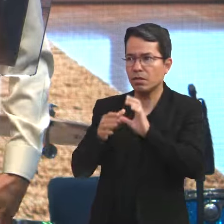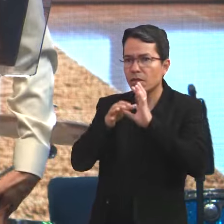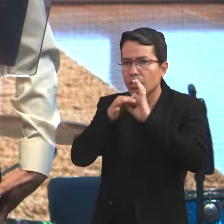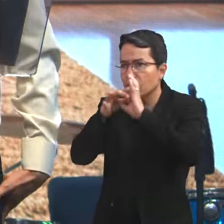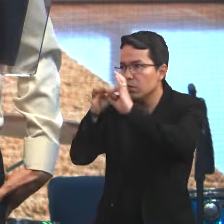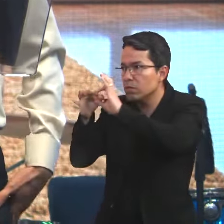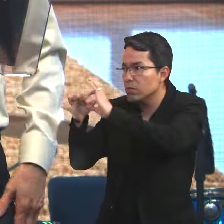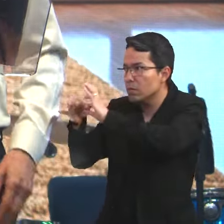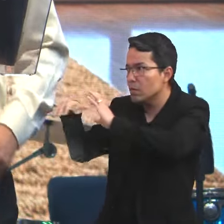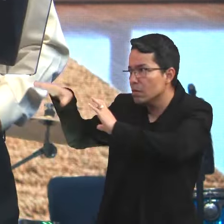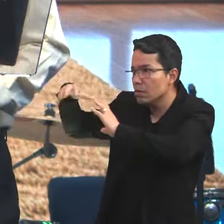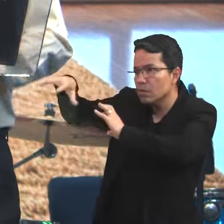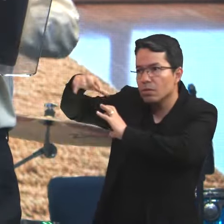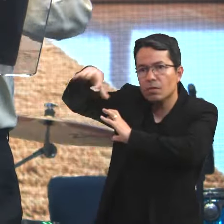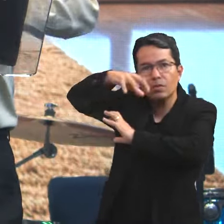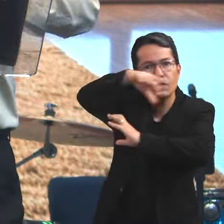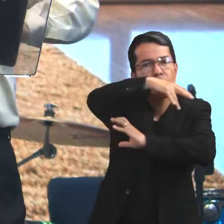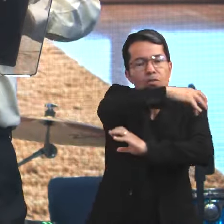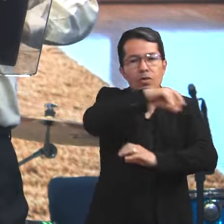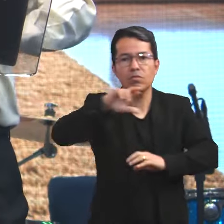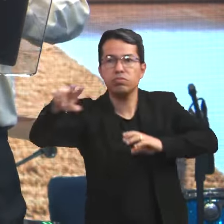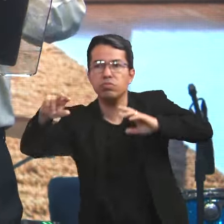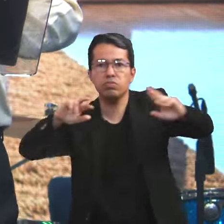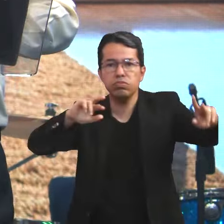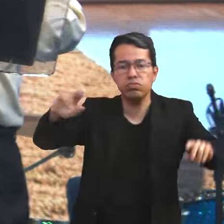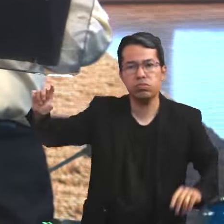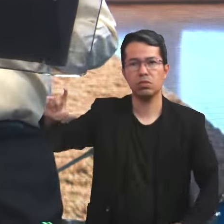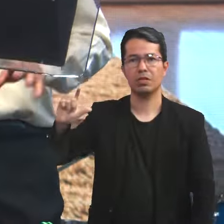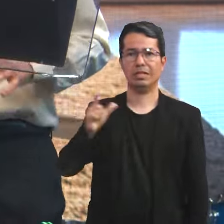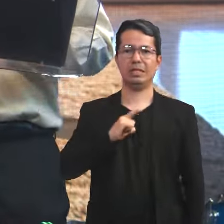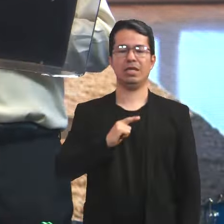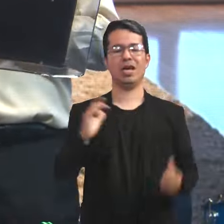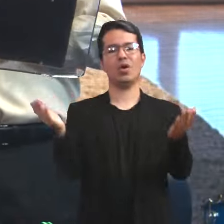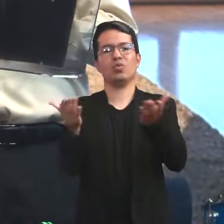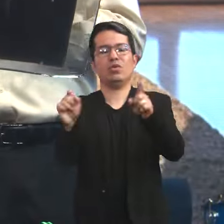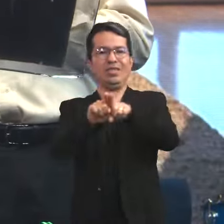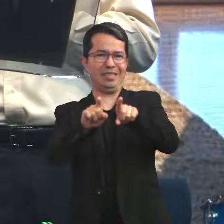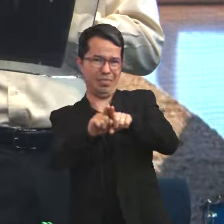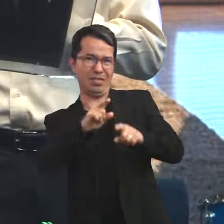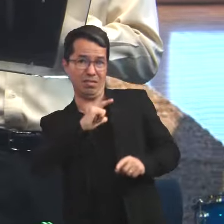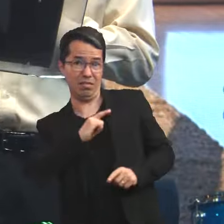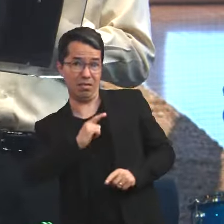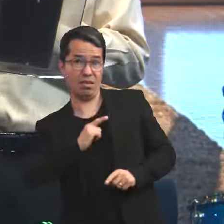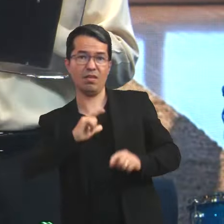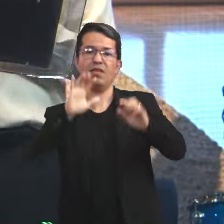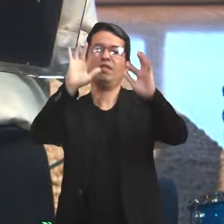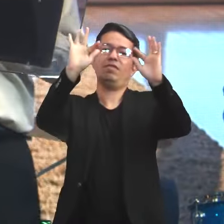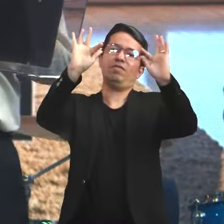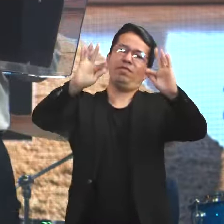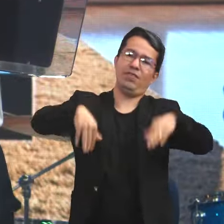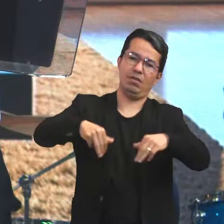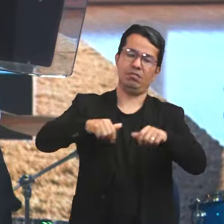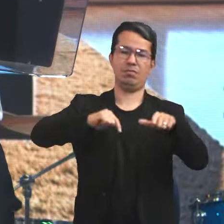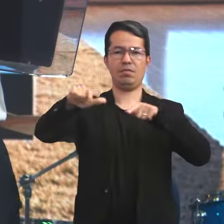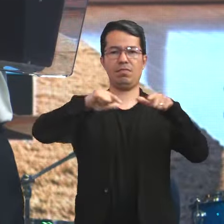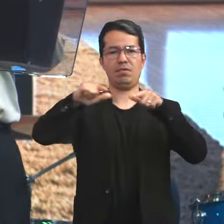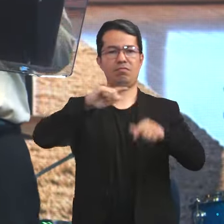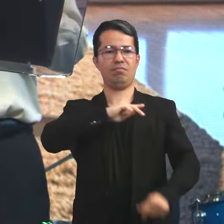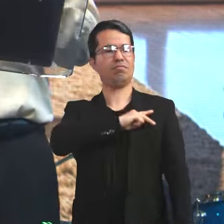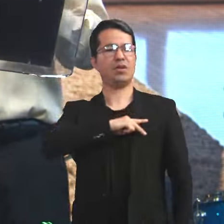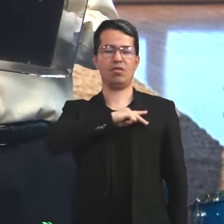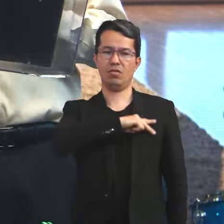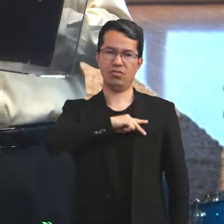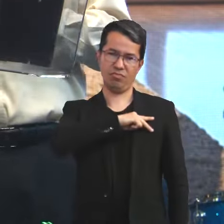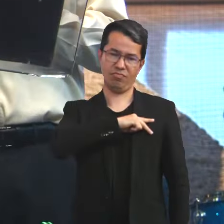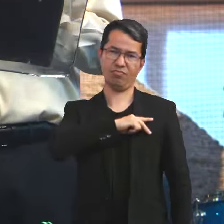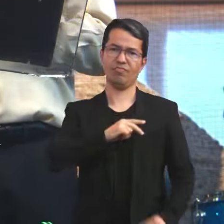condições que estavam a ror dele discurso final feram que este fosse o seu discurso final